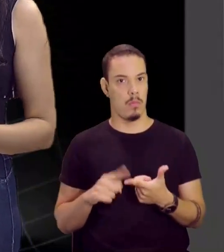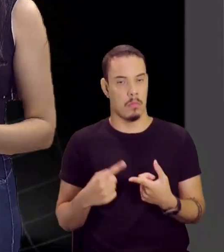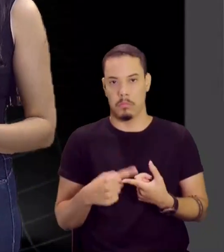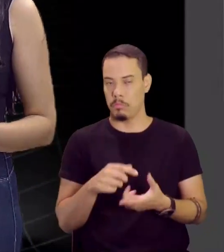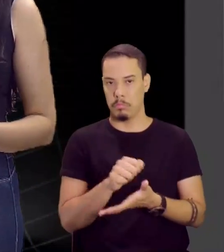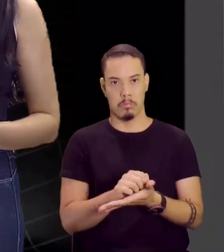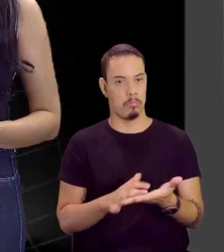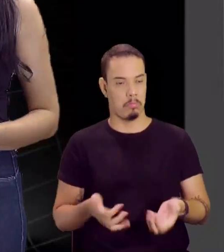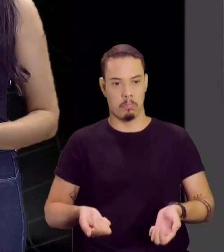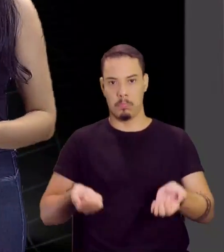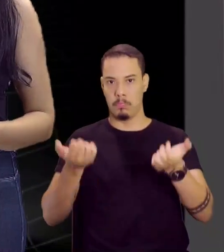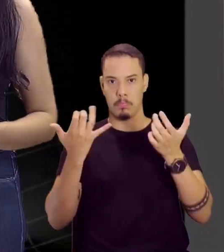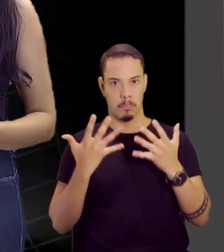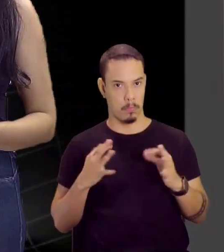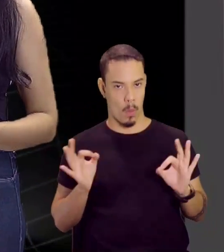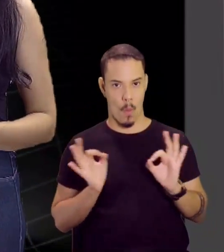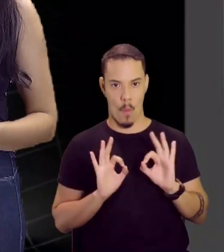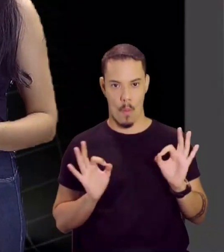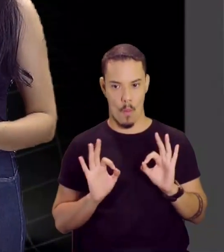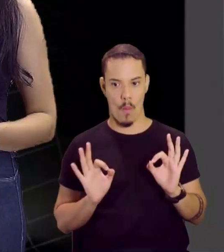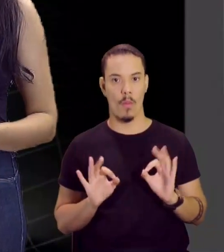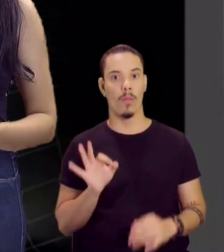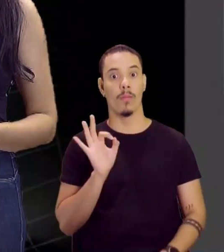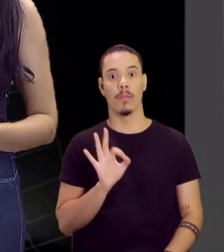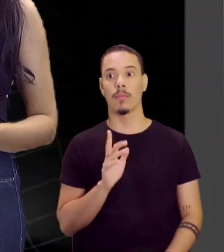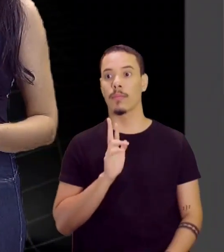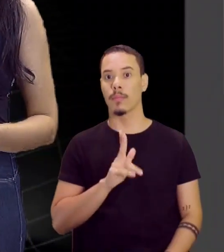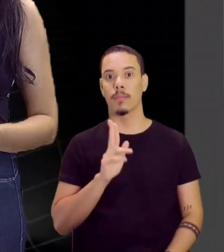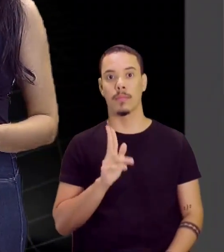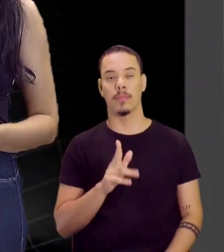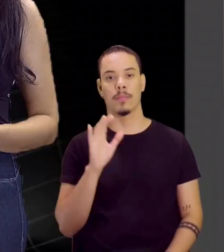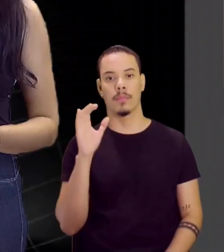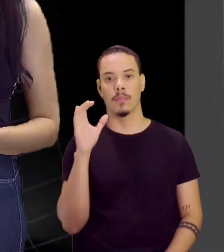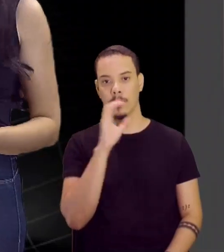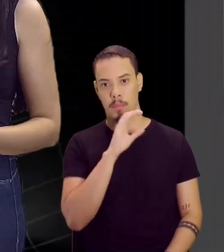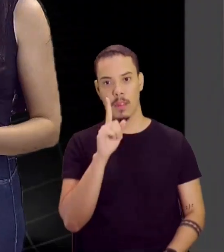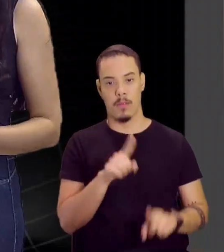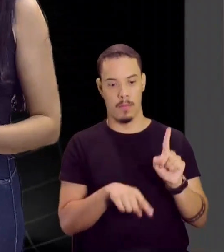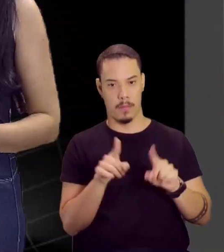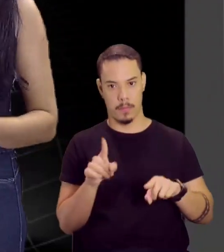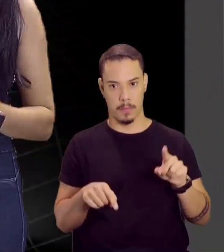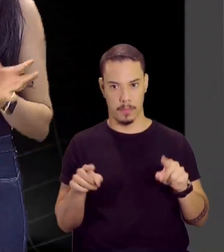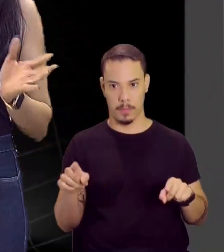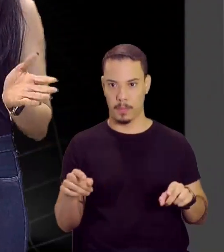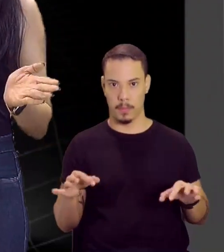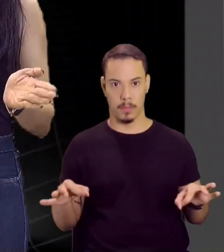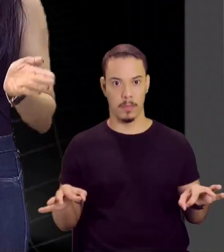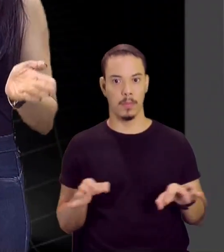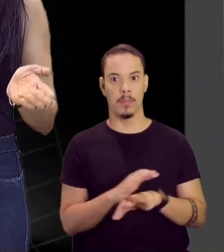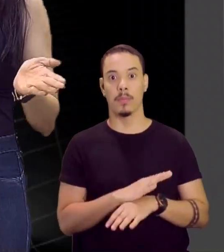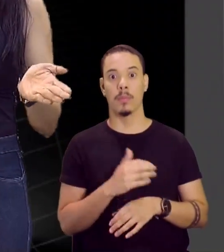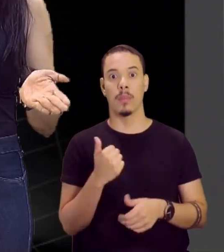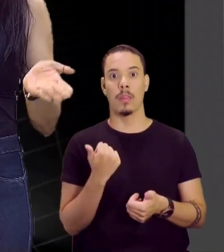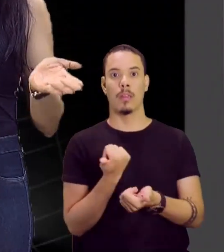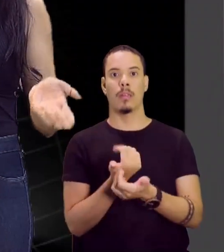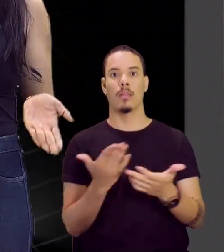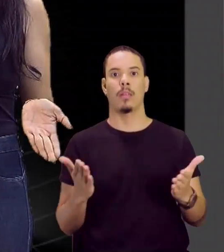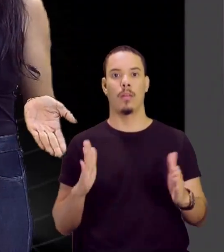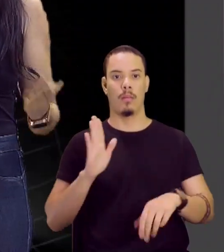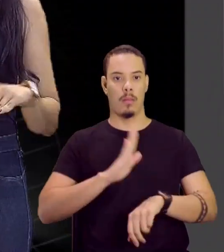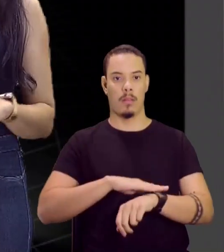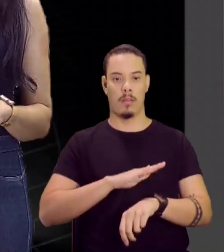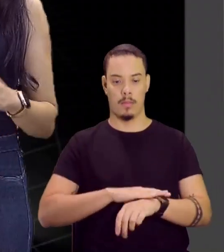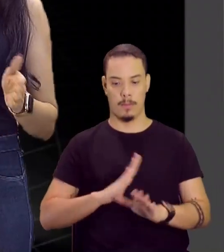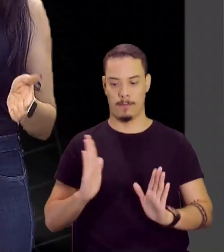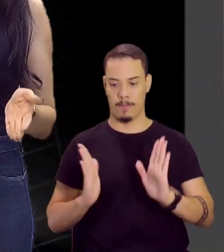exercício não comenta sobre isso. Exatamente. Não é a velocidade, é a variação da velocidade. Então, se ele deu um intervalo de